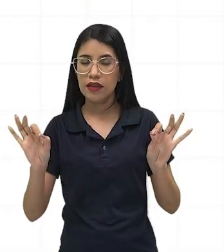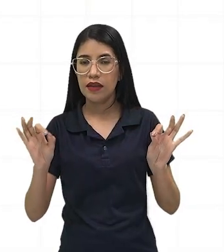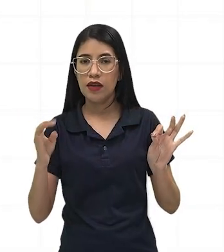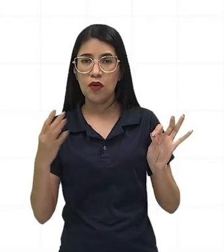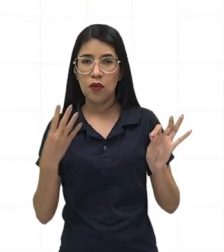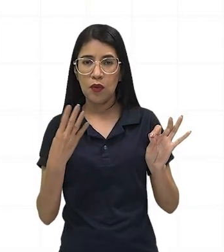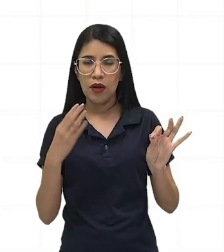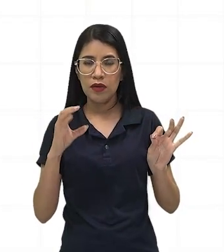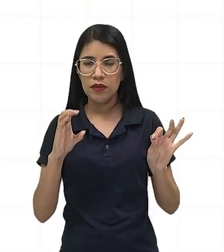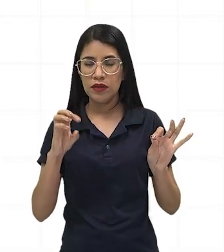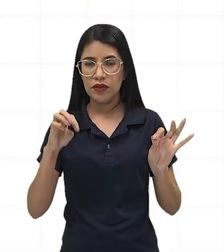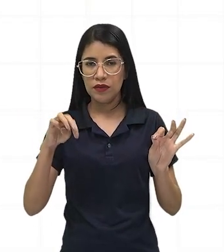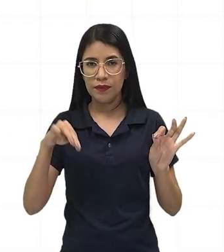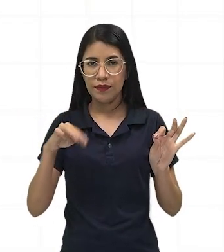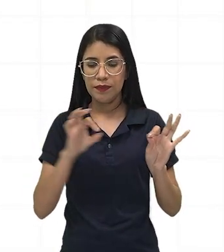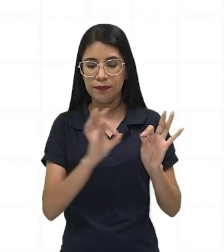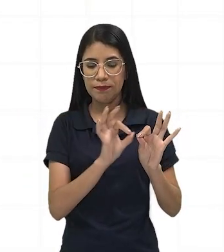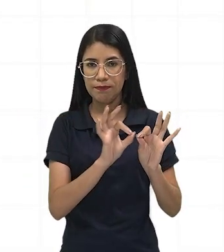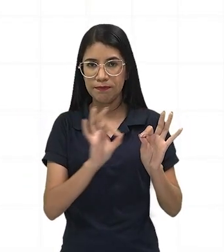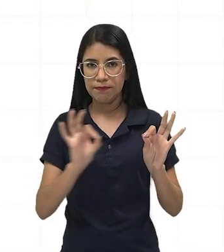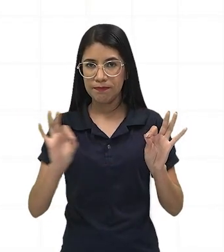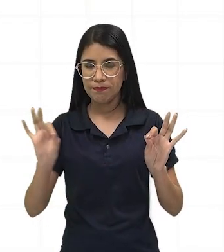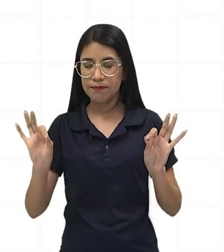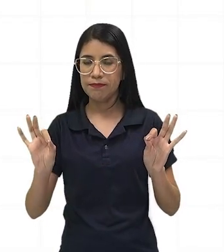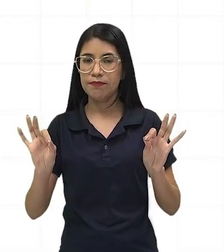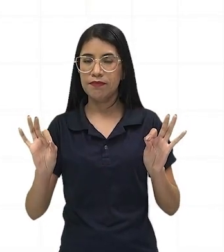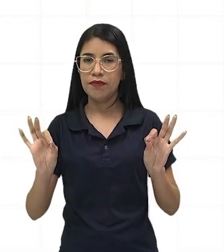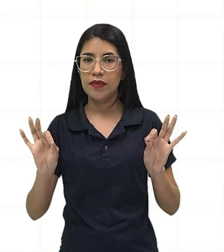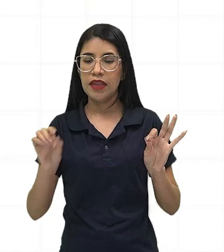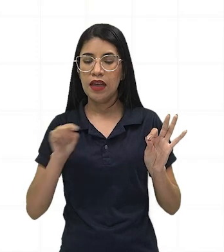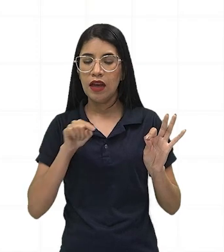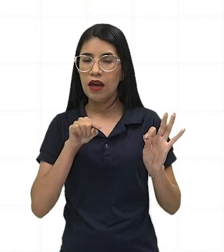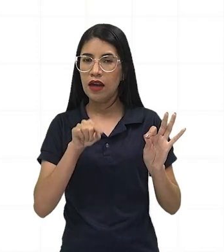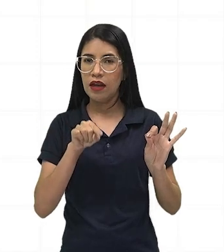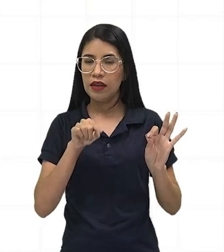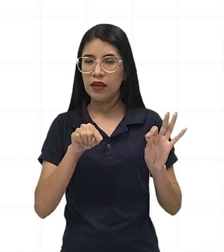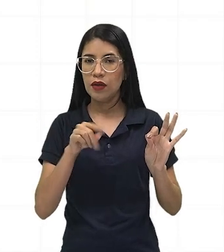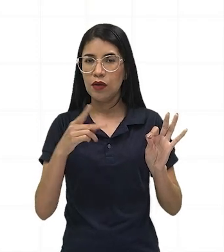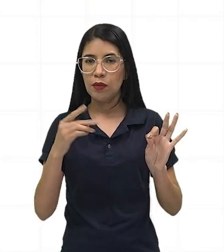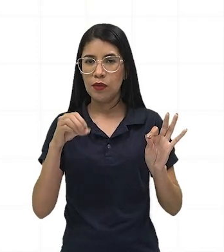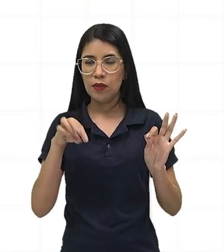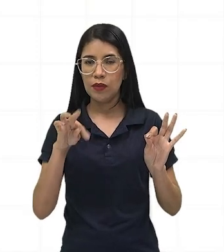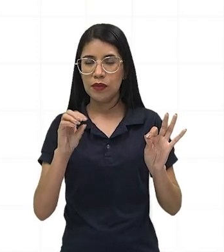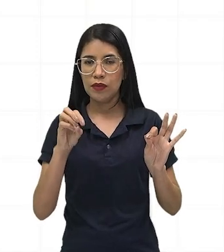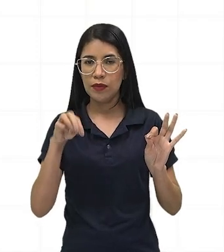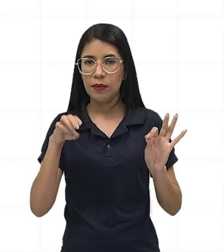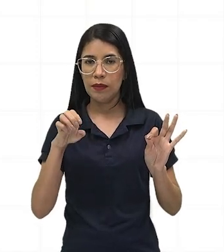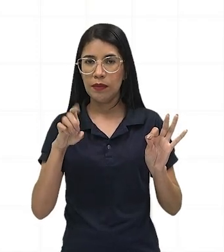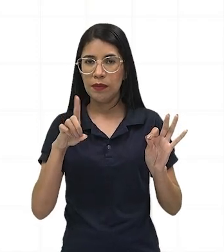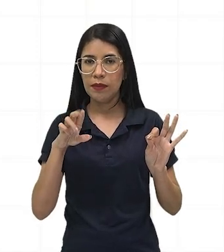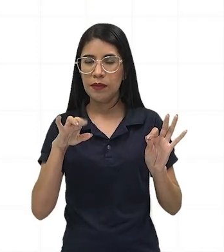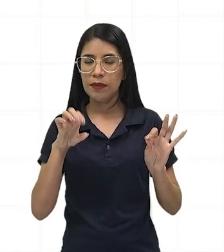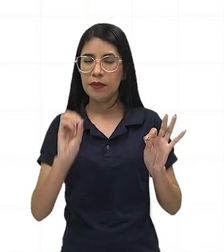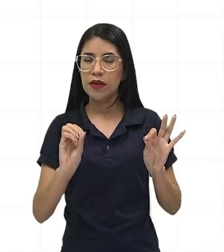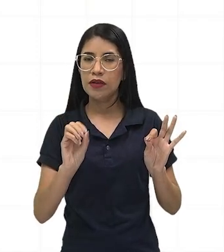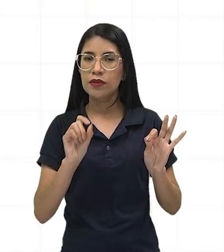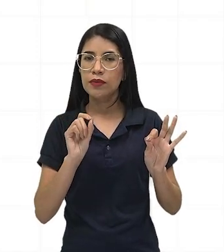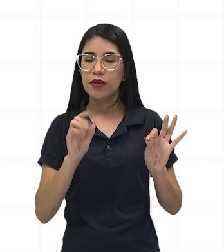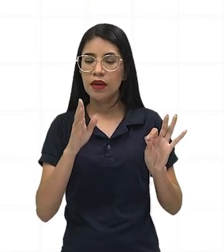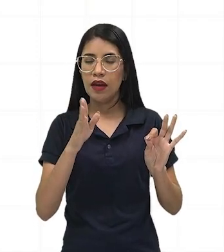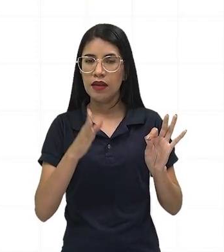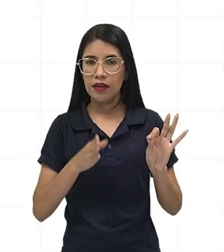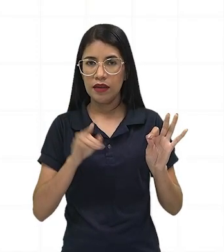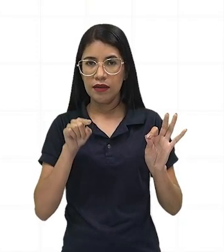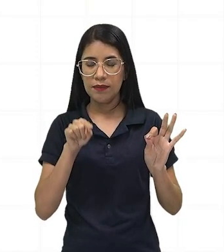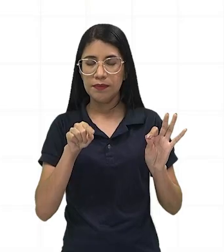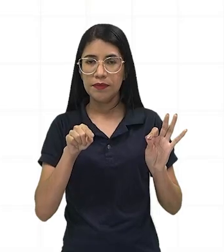botar 4 centímetros. Se eu aqui marquei como ponto médio, significa que aqui